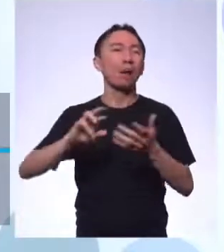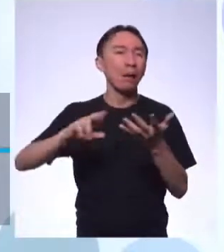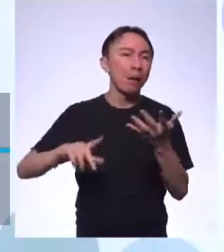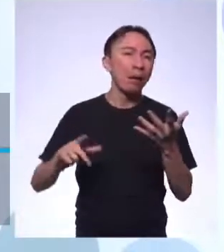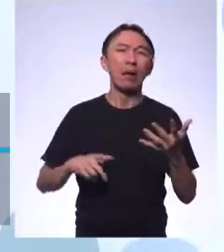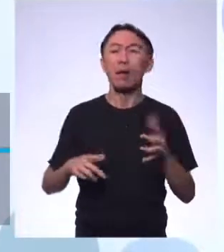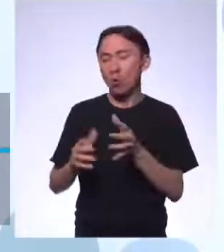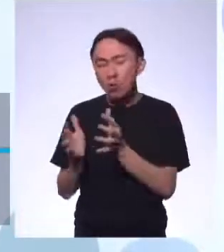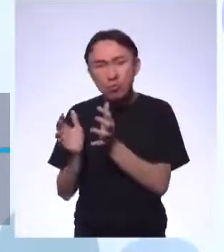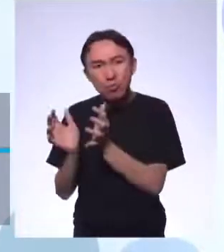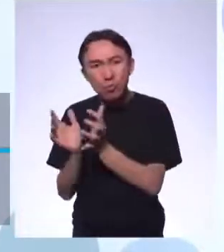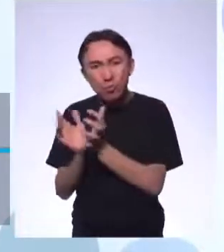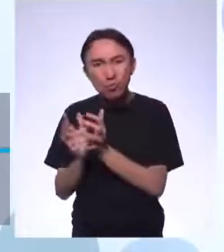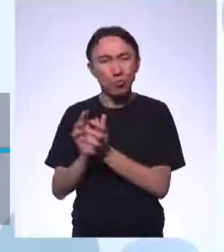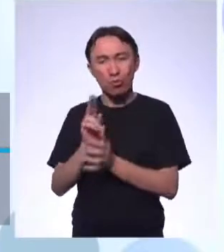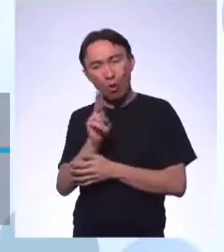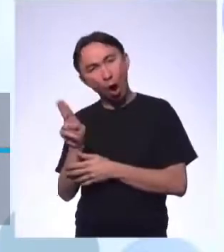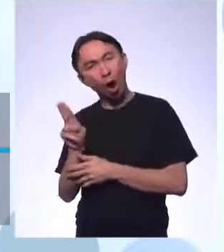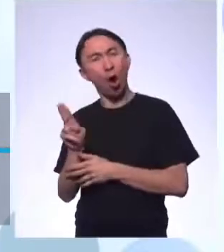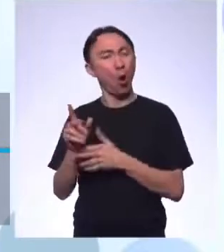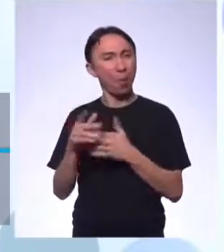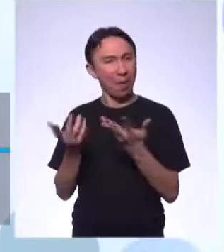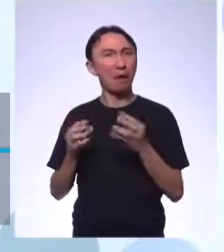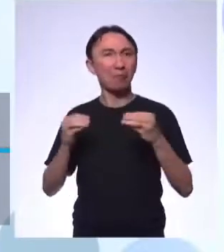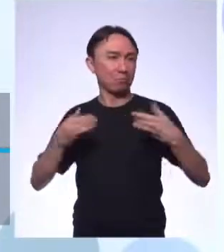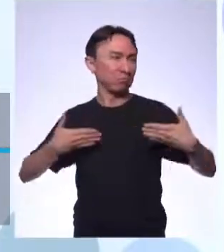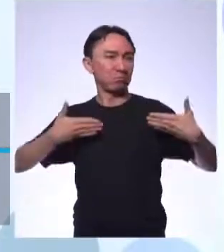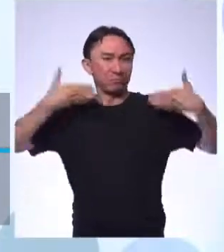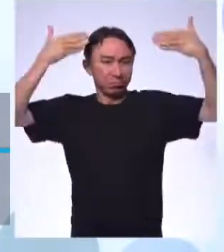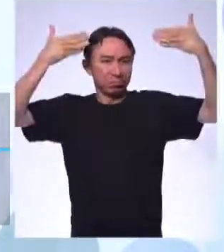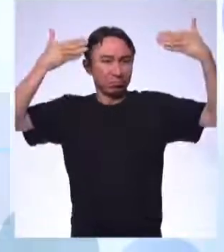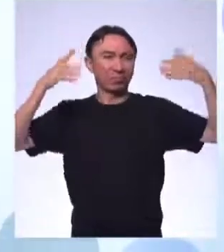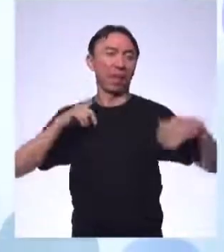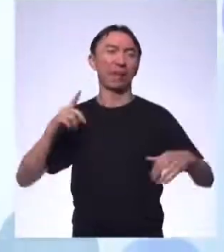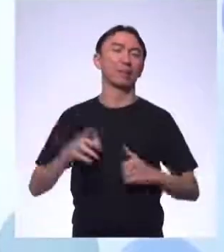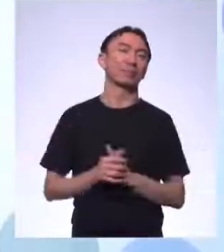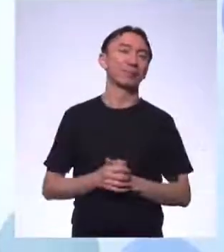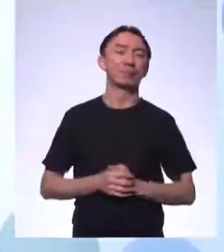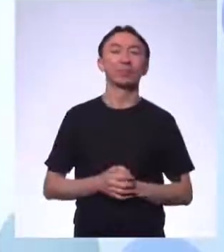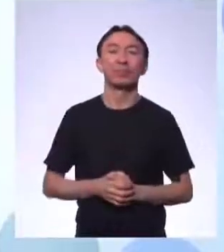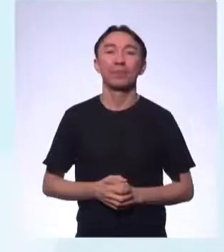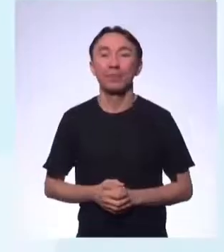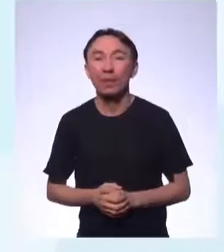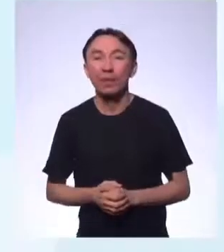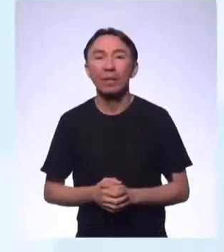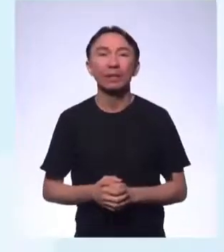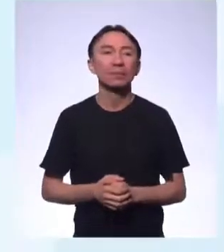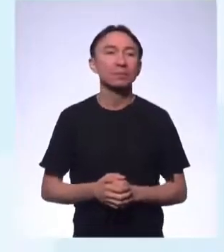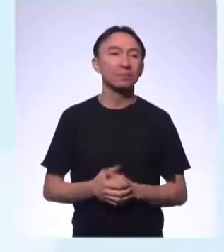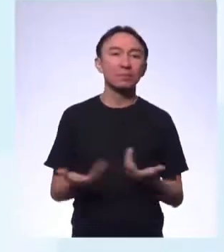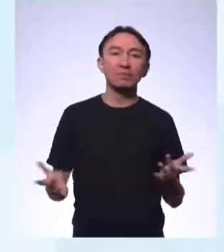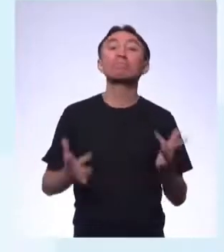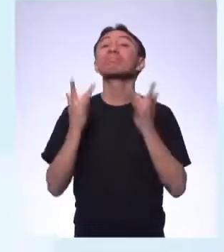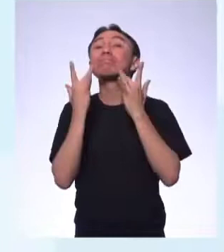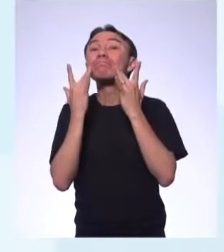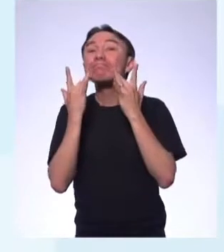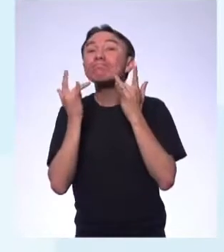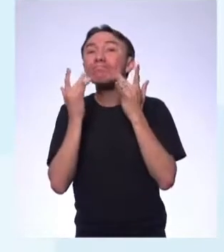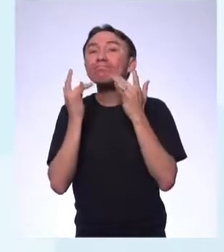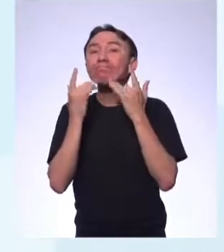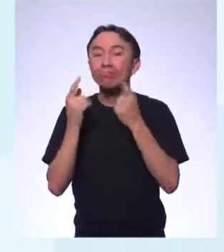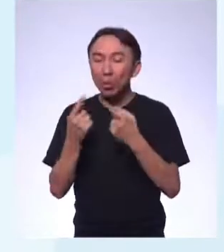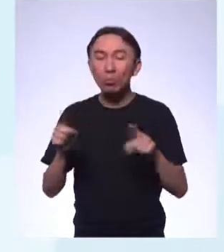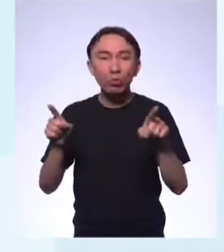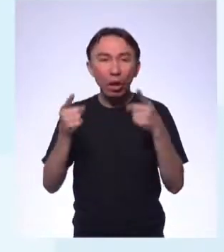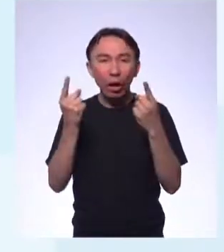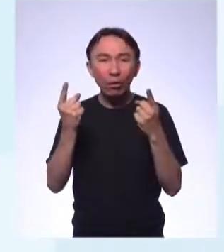nome da banda, enfim, tá? Olha só. Vamos ver agora a dança dentro de um musical, né? Através dos movimentos